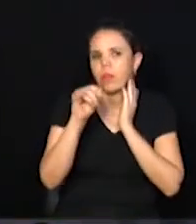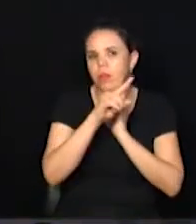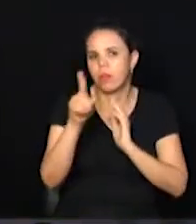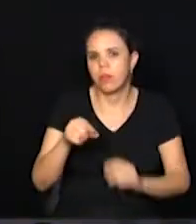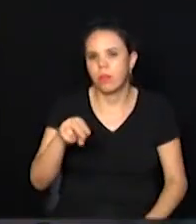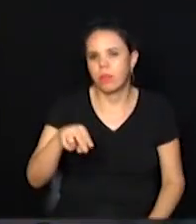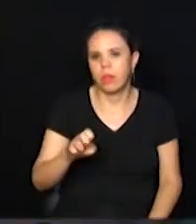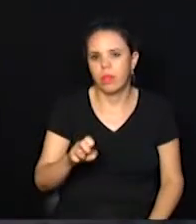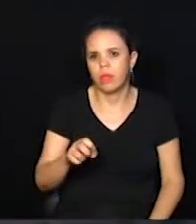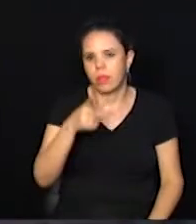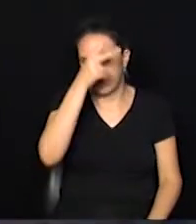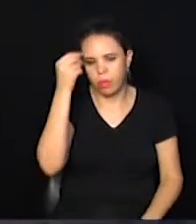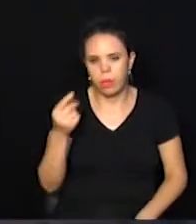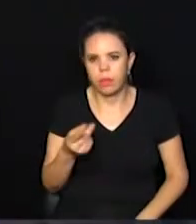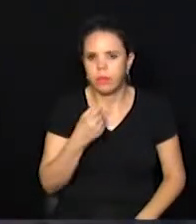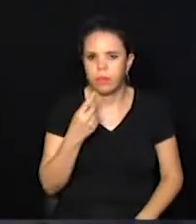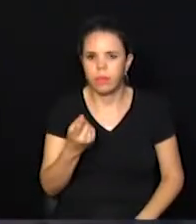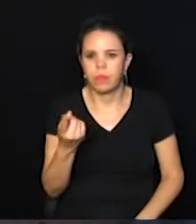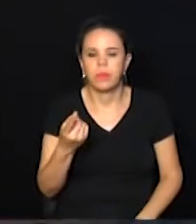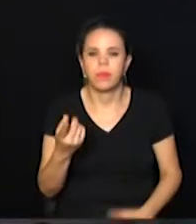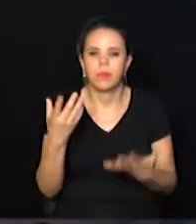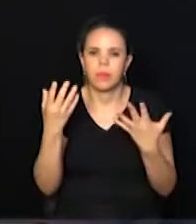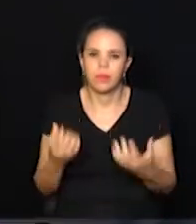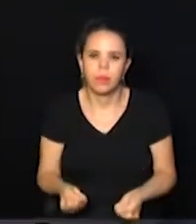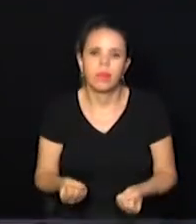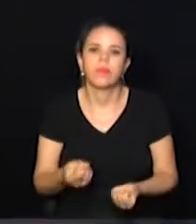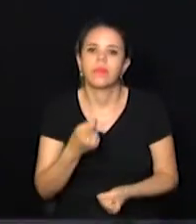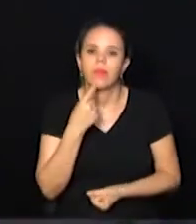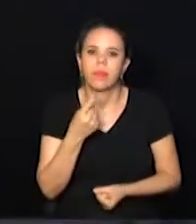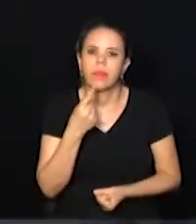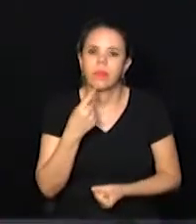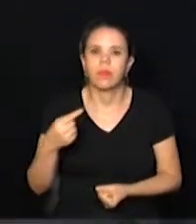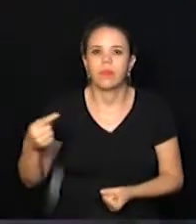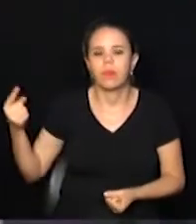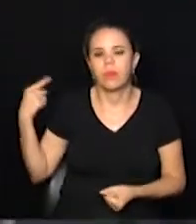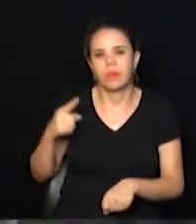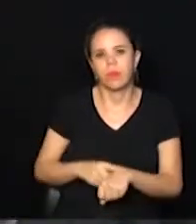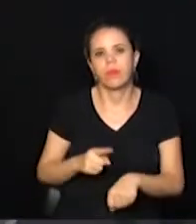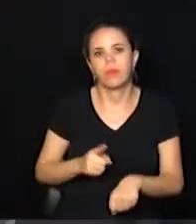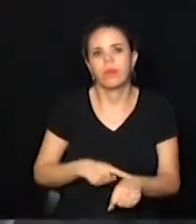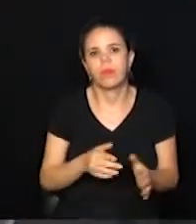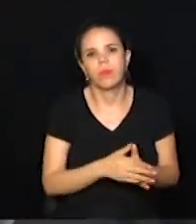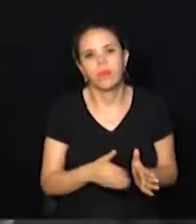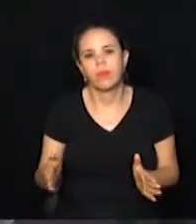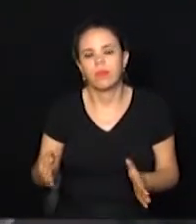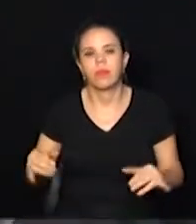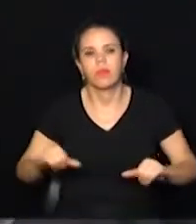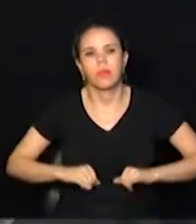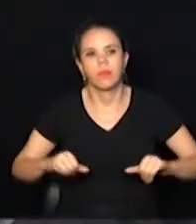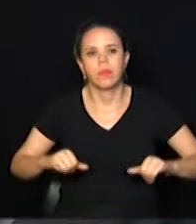nossa eterna prefeita de Campinas, que assumiu Campinas, né, num momento de muita dor,